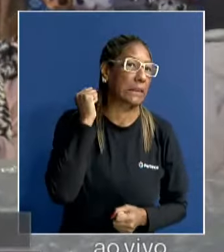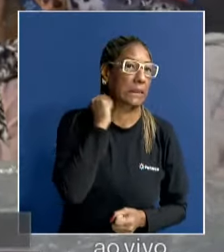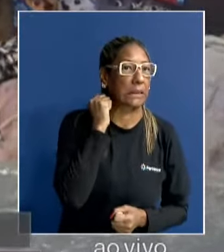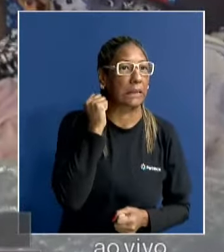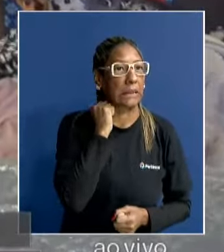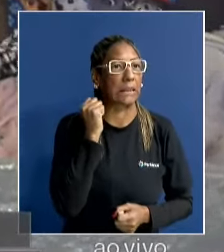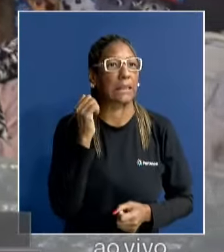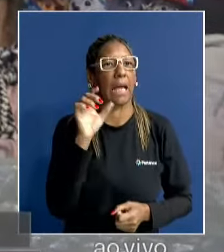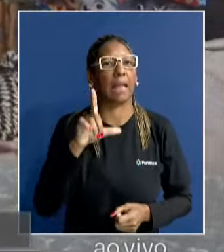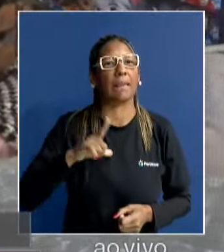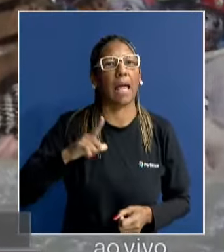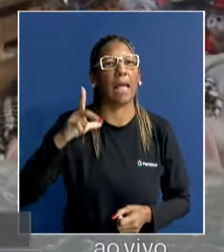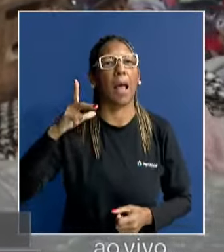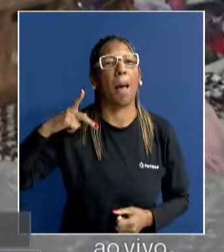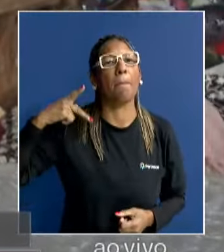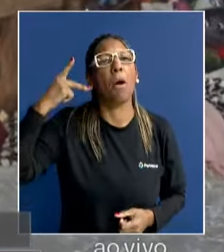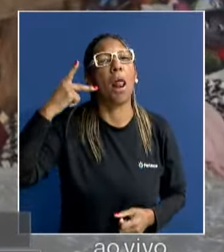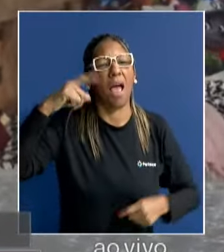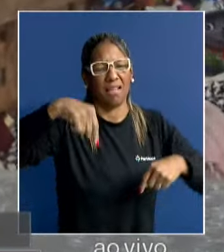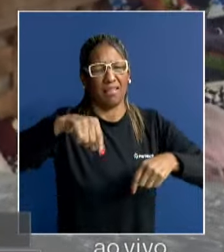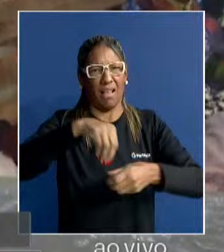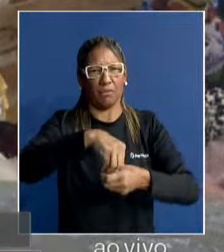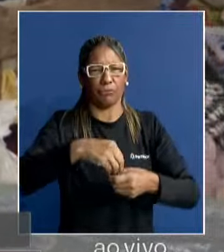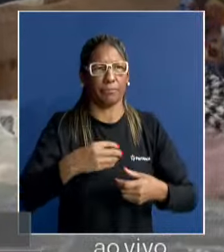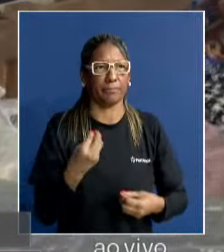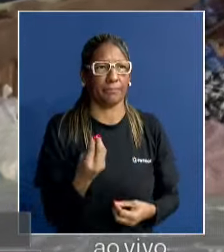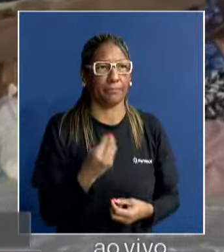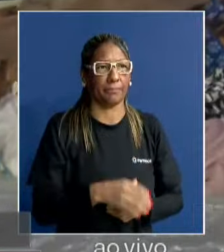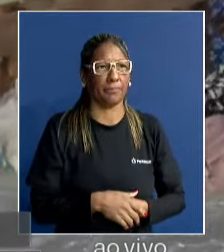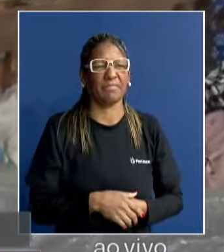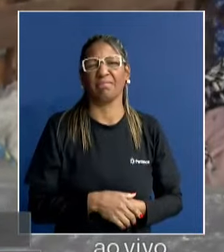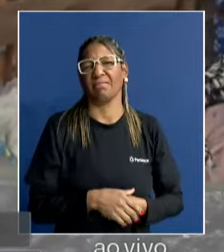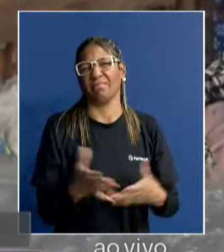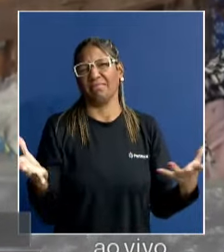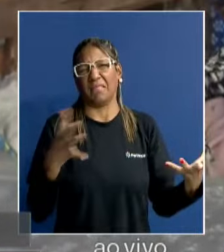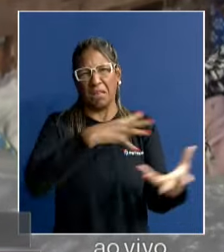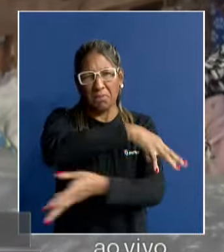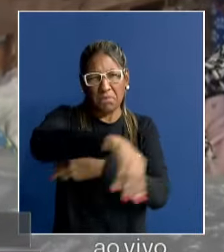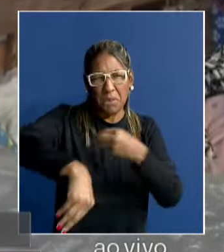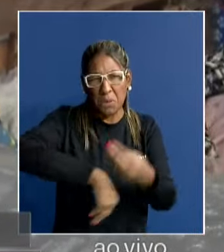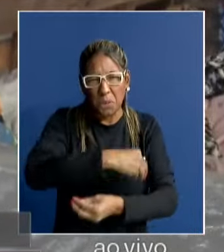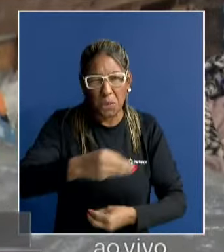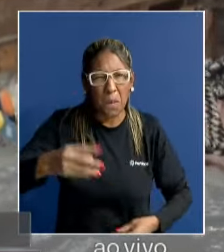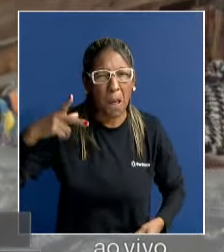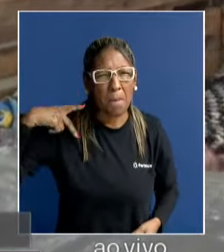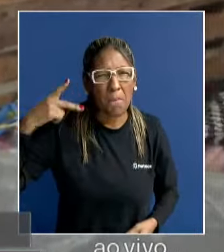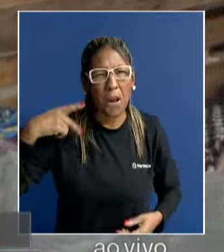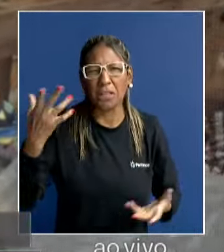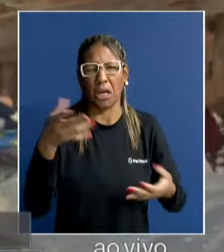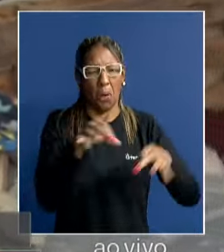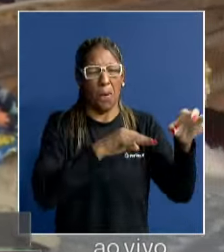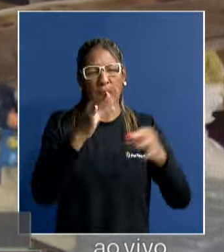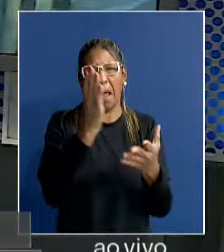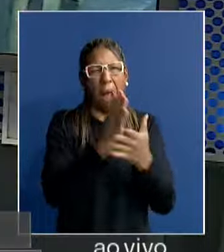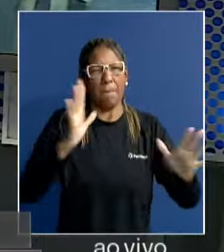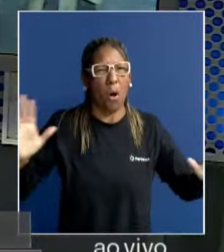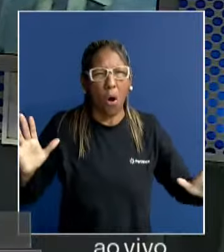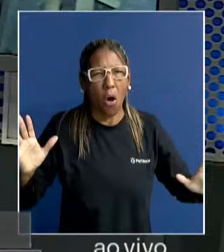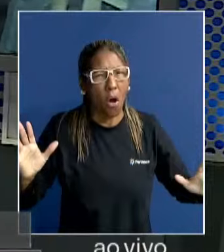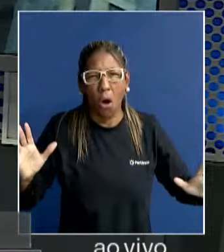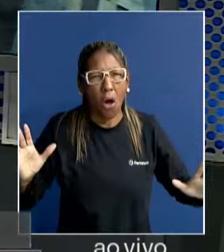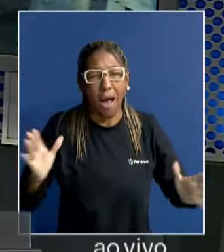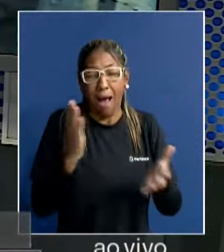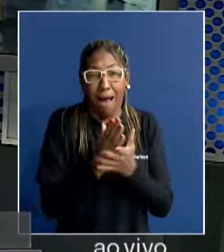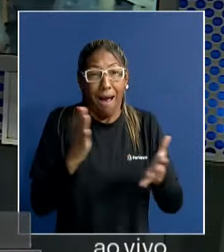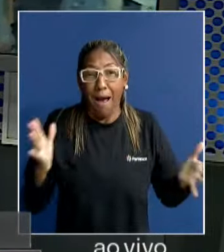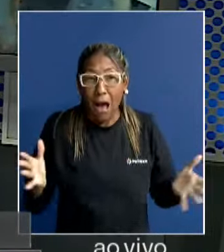muito política, Mota, acontecendo aqui também. Quando entra a política no meio, aí vai embora qualquer tipo de organização, aí vai